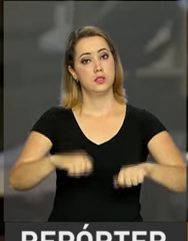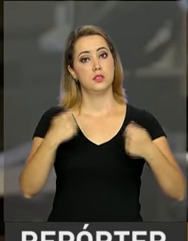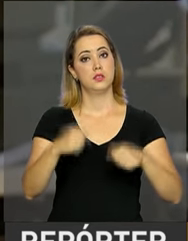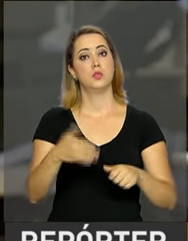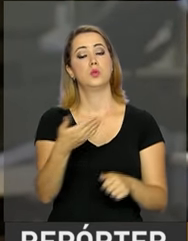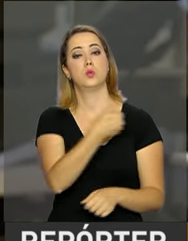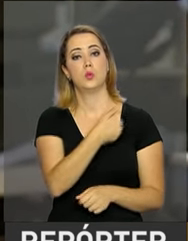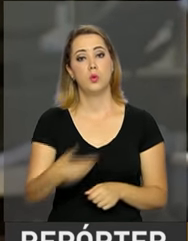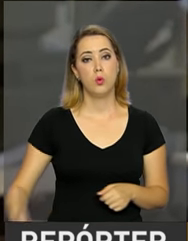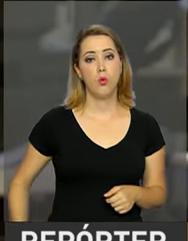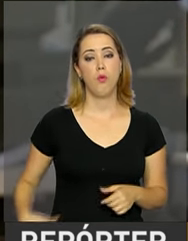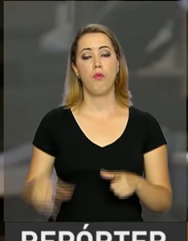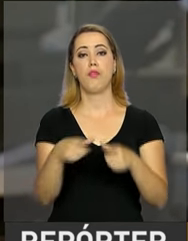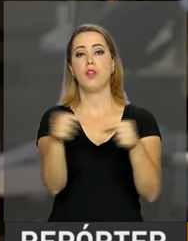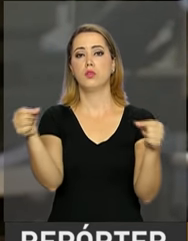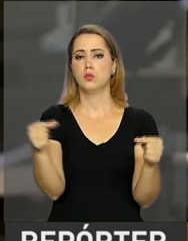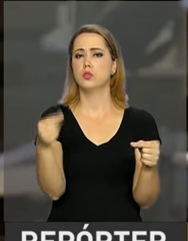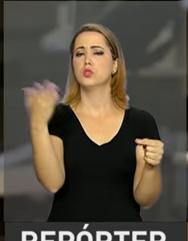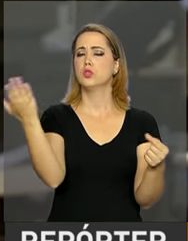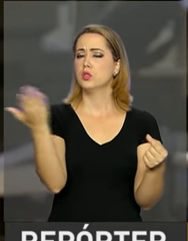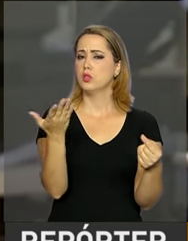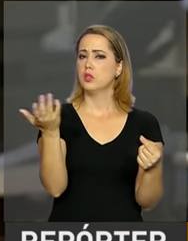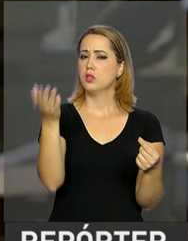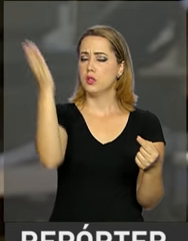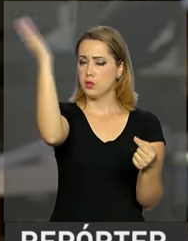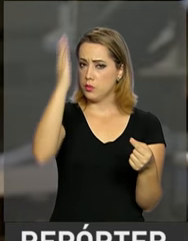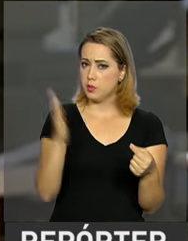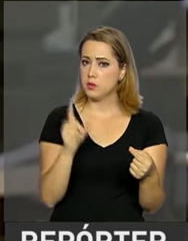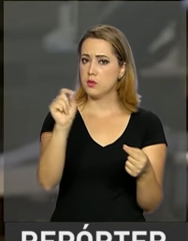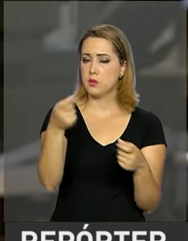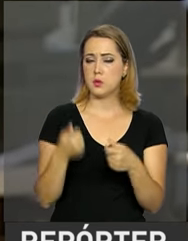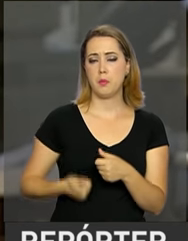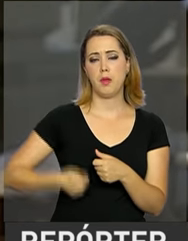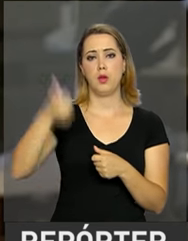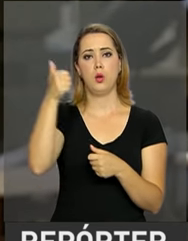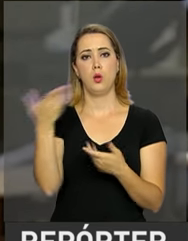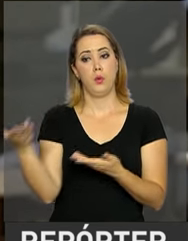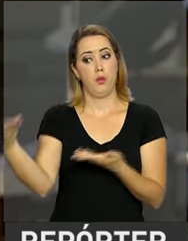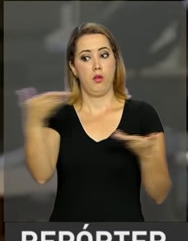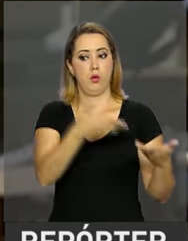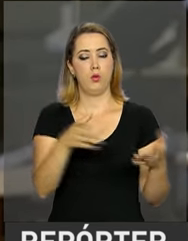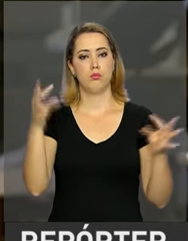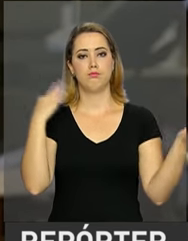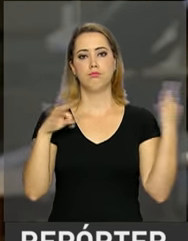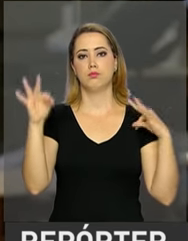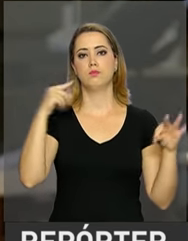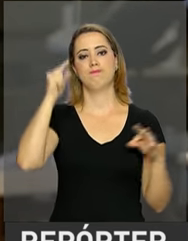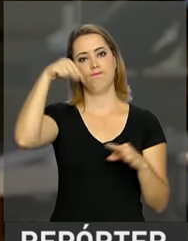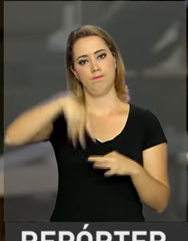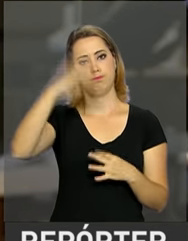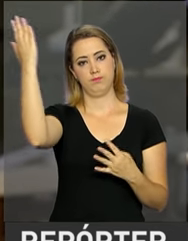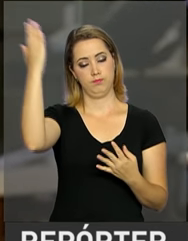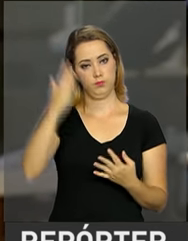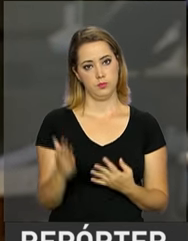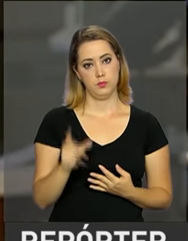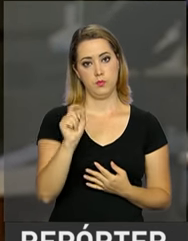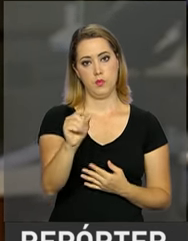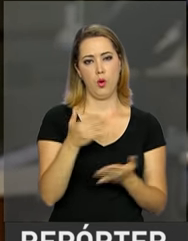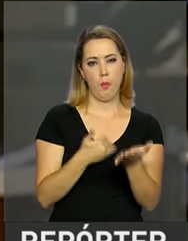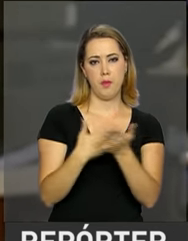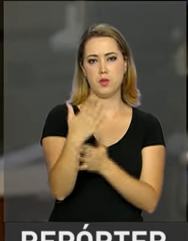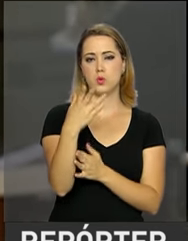governo chinês que o Brasil decidiu atender de olho na oportunidade de aumentar o número de turistas do país asiático por aqui. Desde